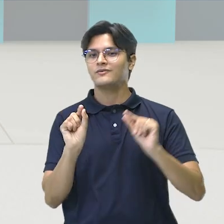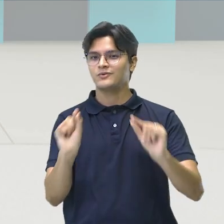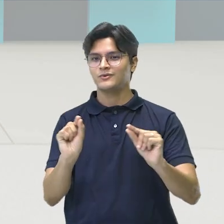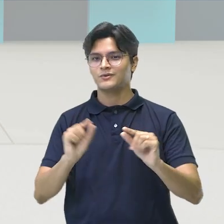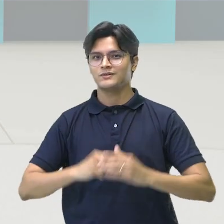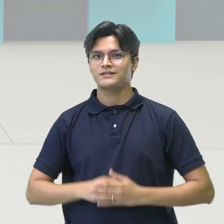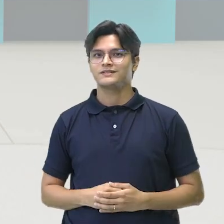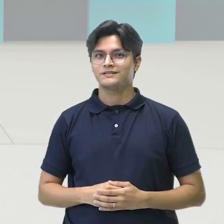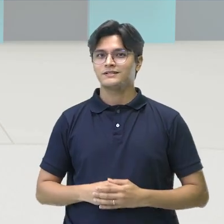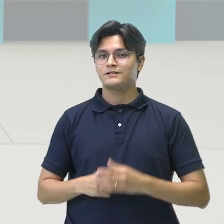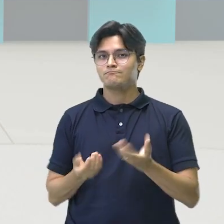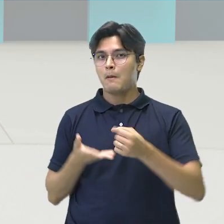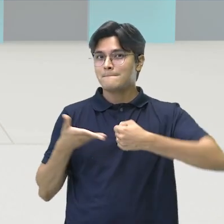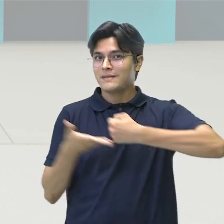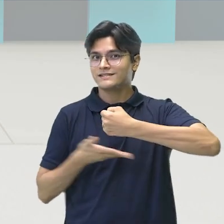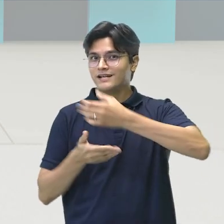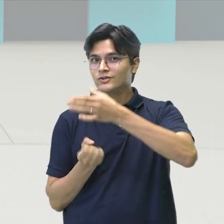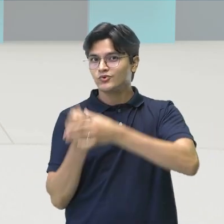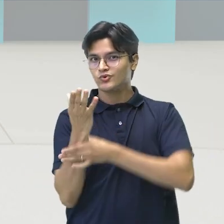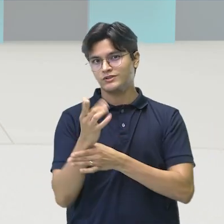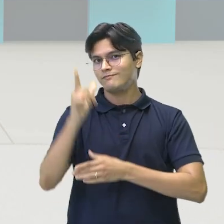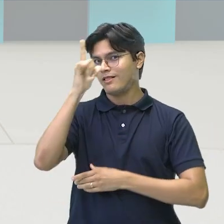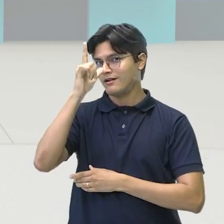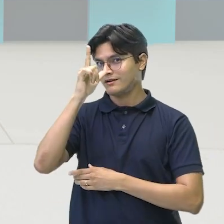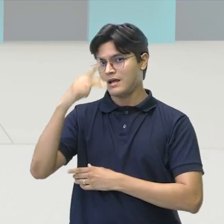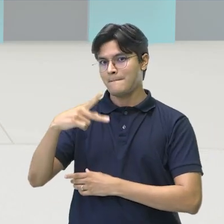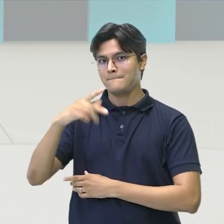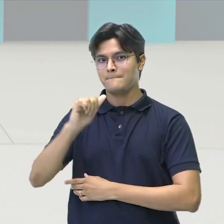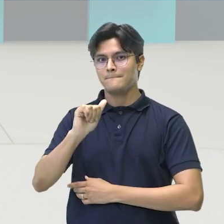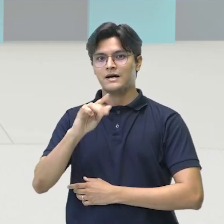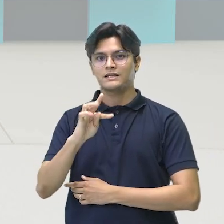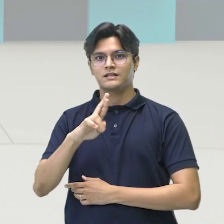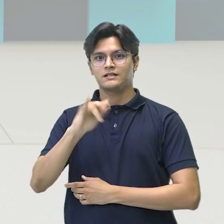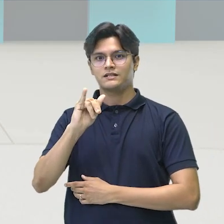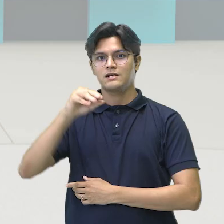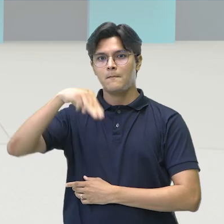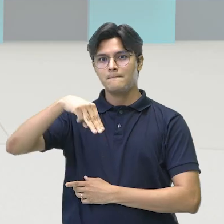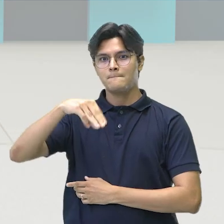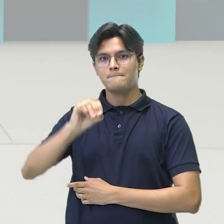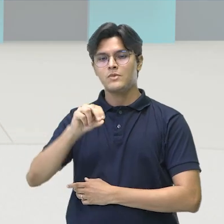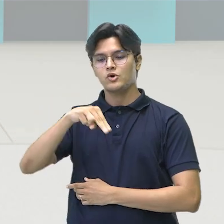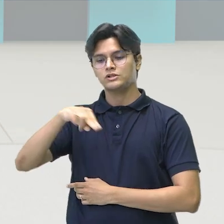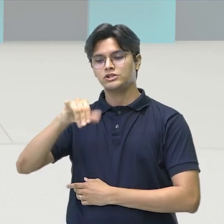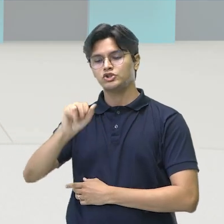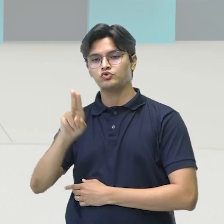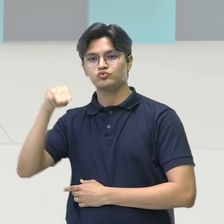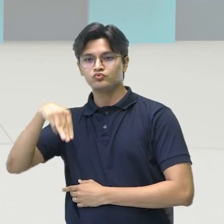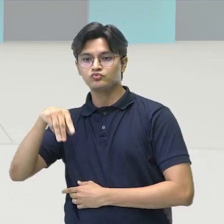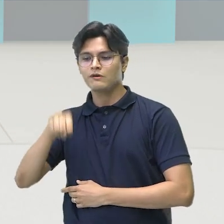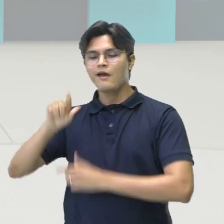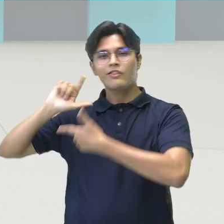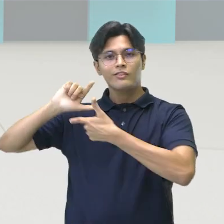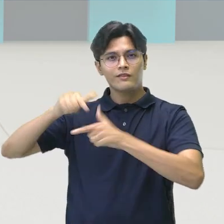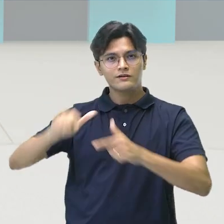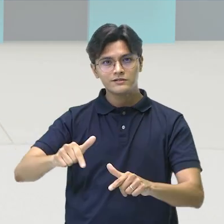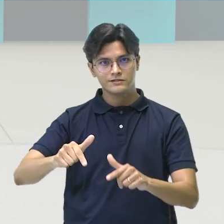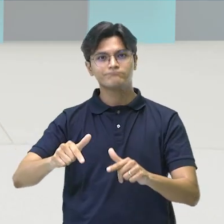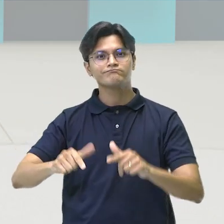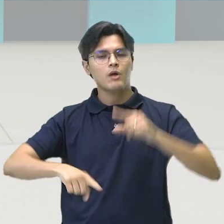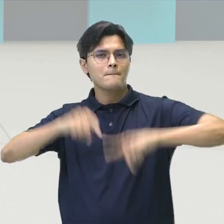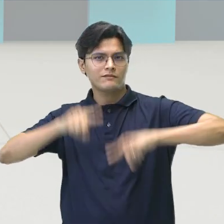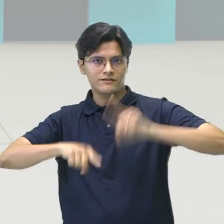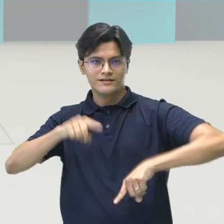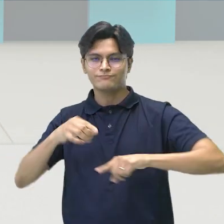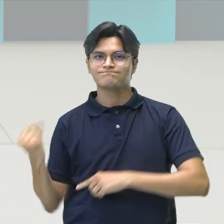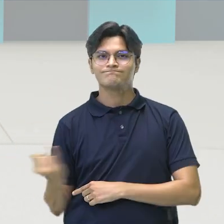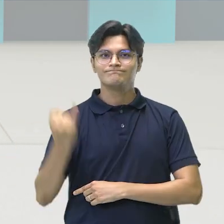do latim patrimônio, algo que é mais tradicional, um elemento que vai ser algo que vai ser